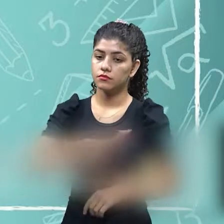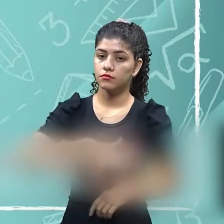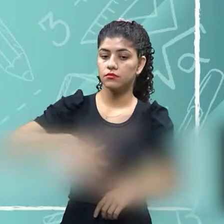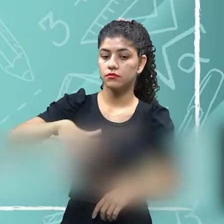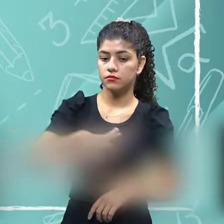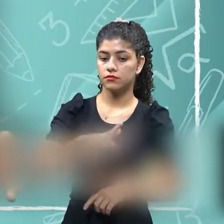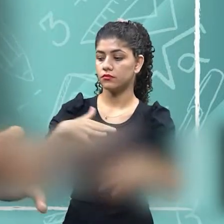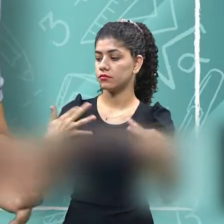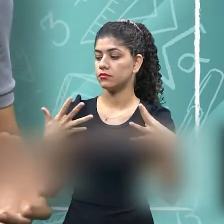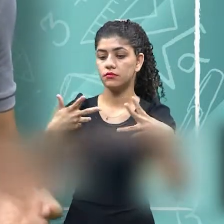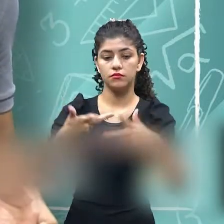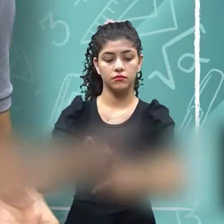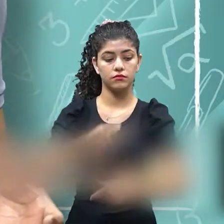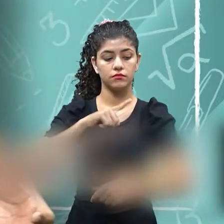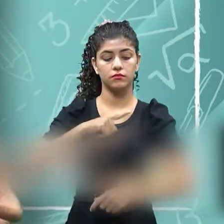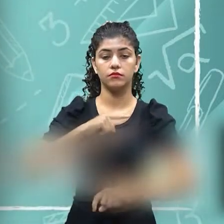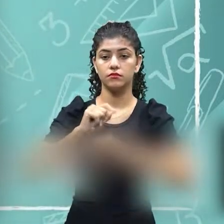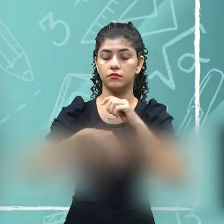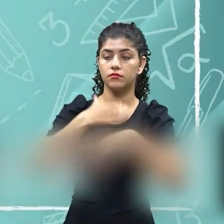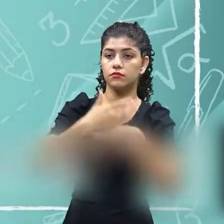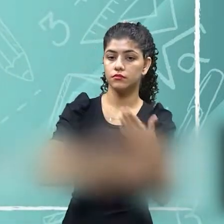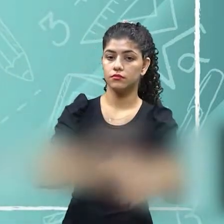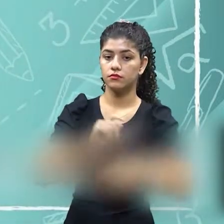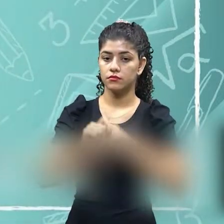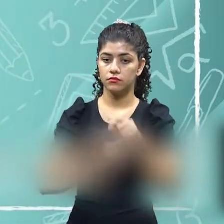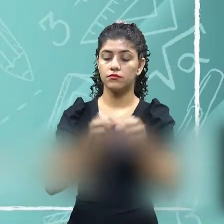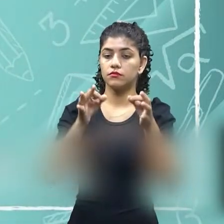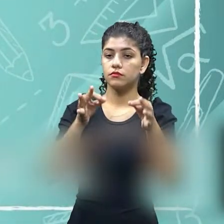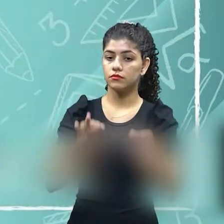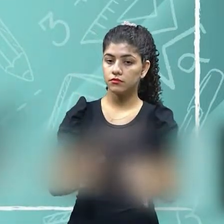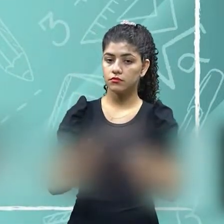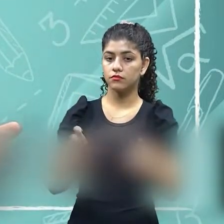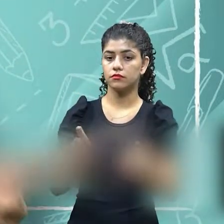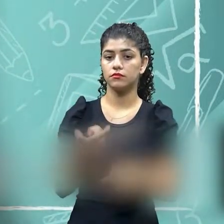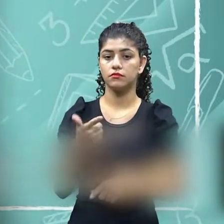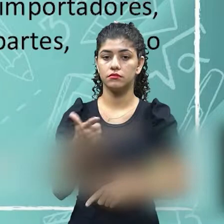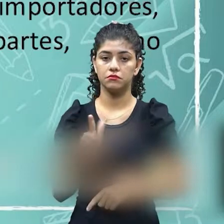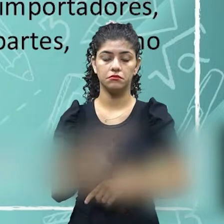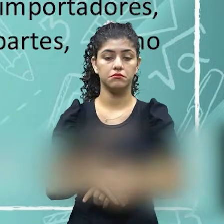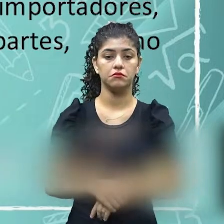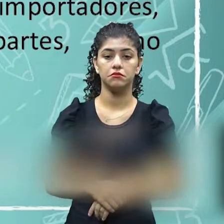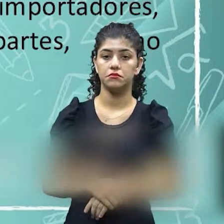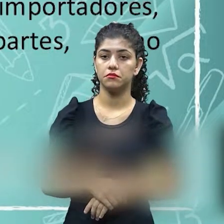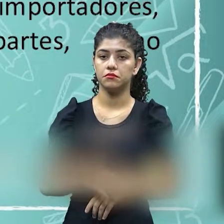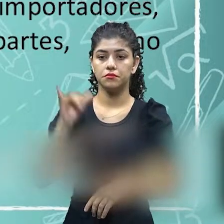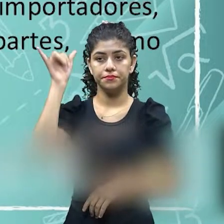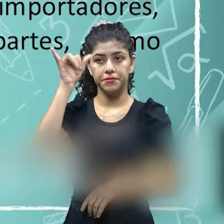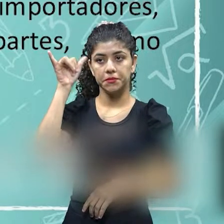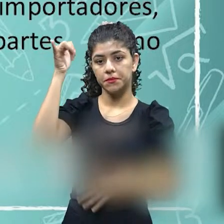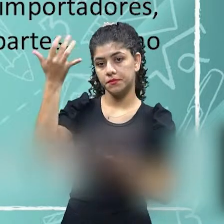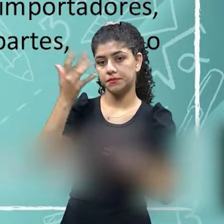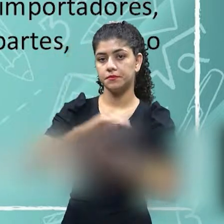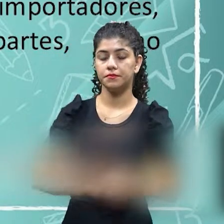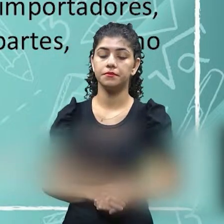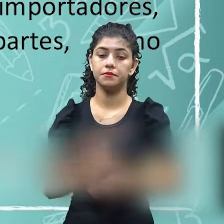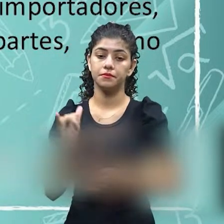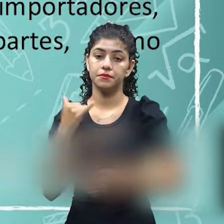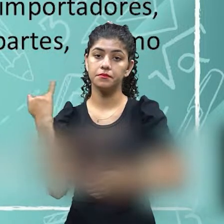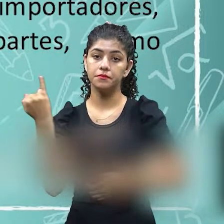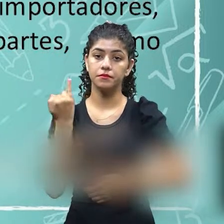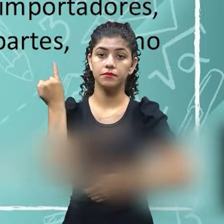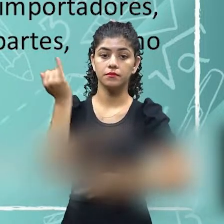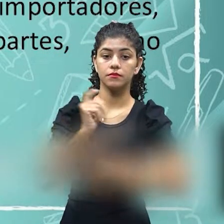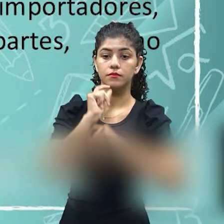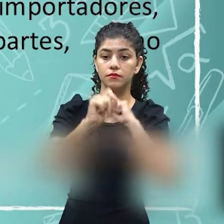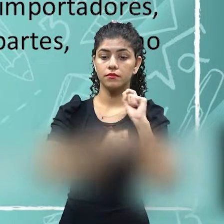para que todos efetivem esses processos de forma correta, sem serem lesionados. A importância dos Incoterms reside